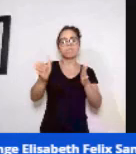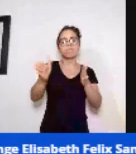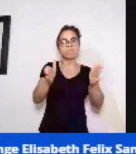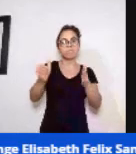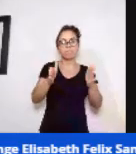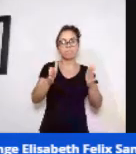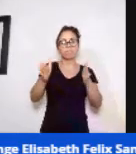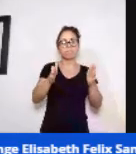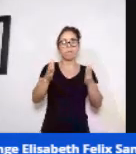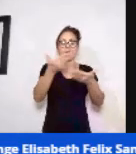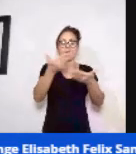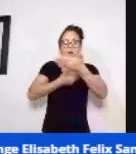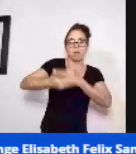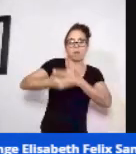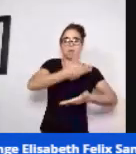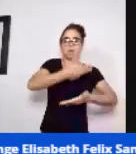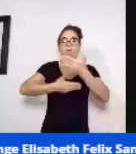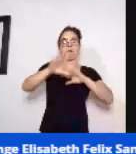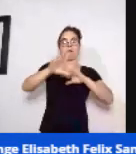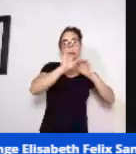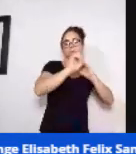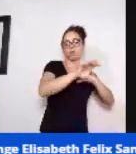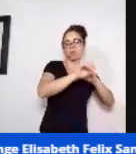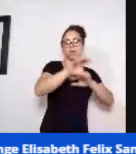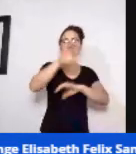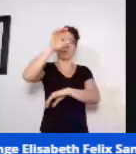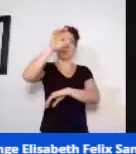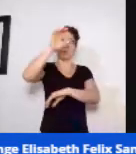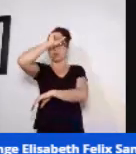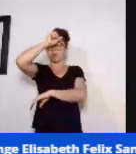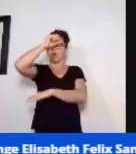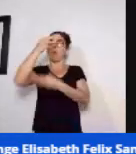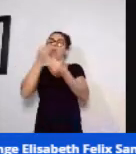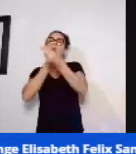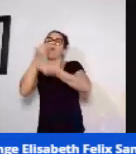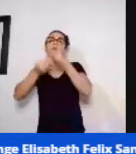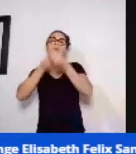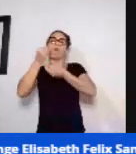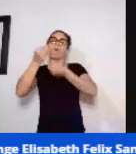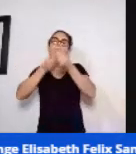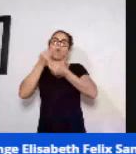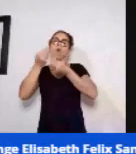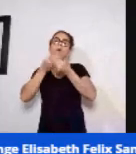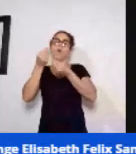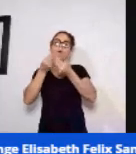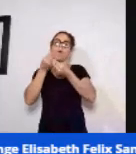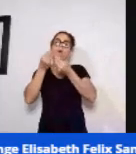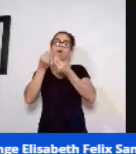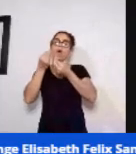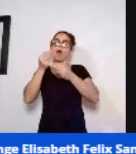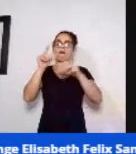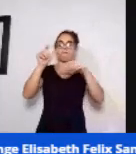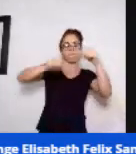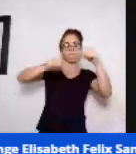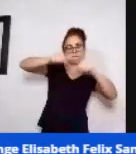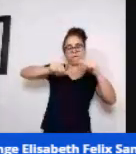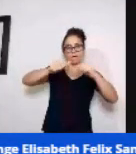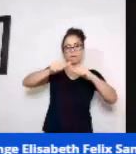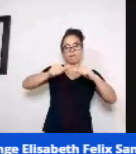e aprendizagem e como trazer a avaliação para esse contexto da pandemia. Pode passar?